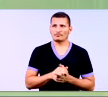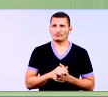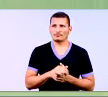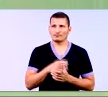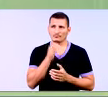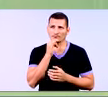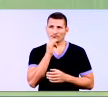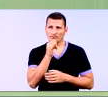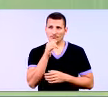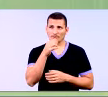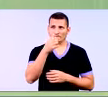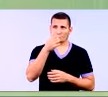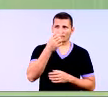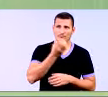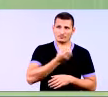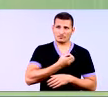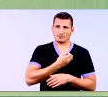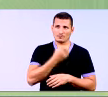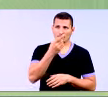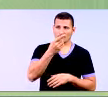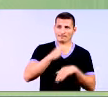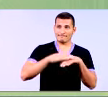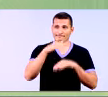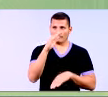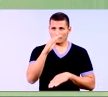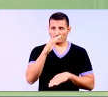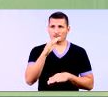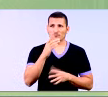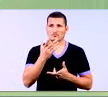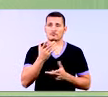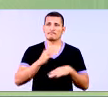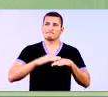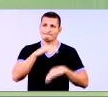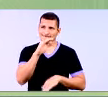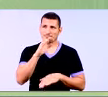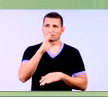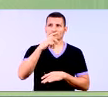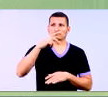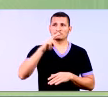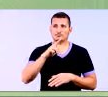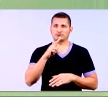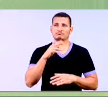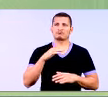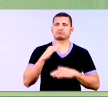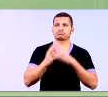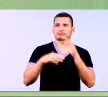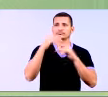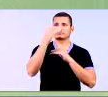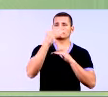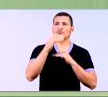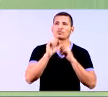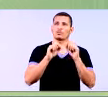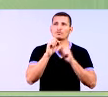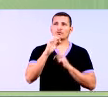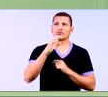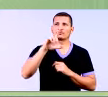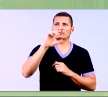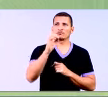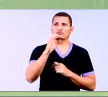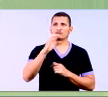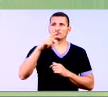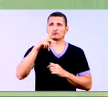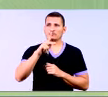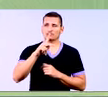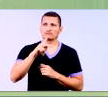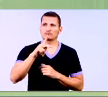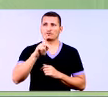maior esse clock, mais moderno é o processador. Tá? Então, o que é o clock? É a frequência com que as